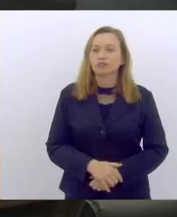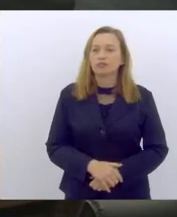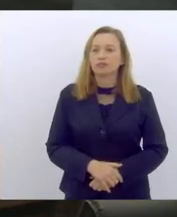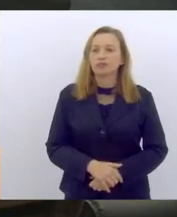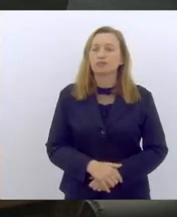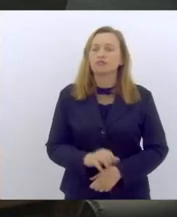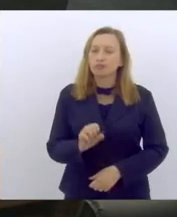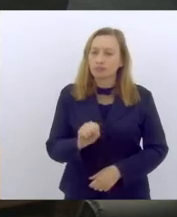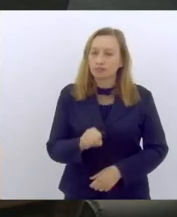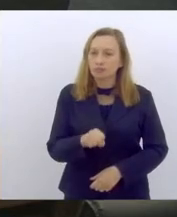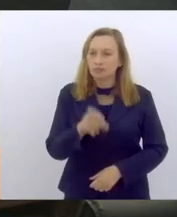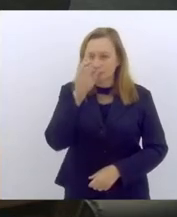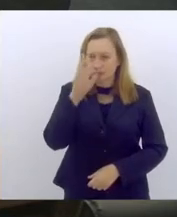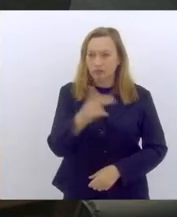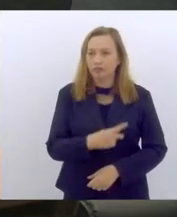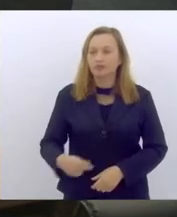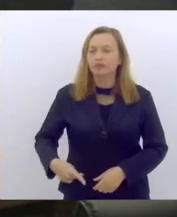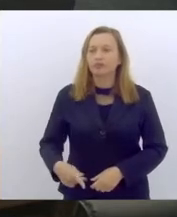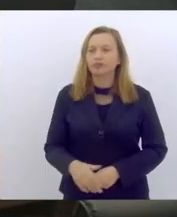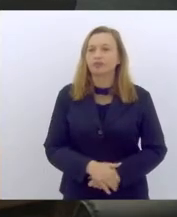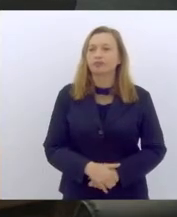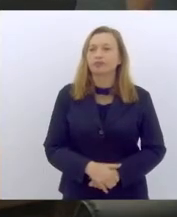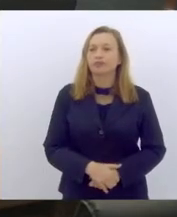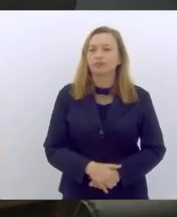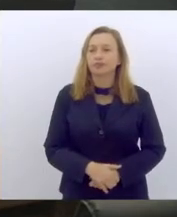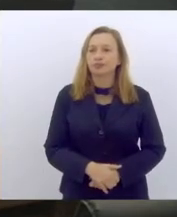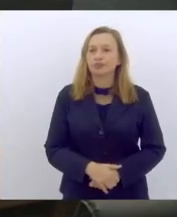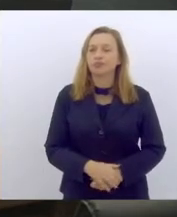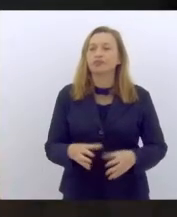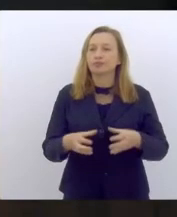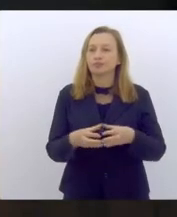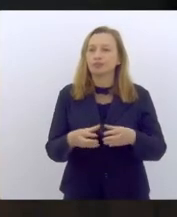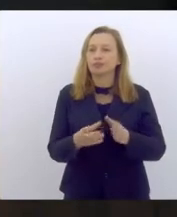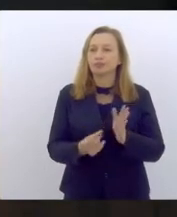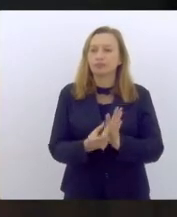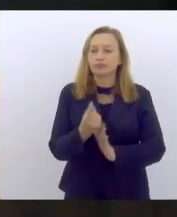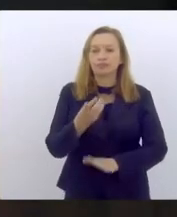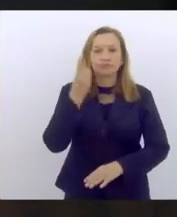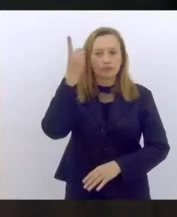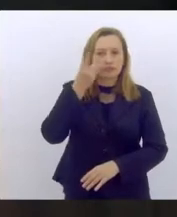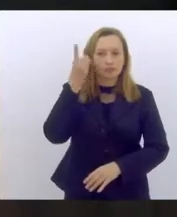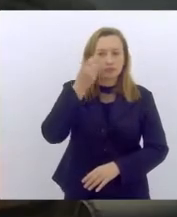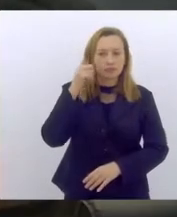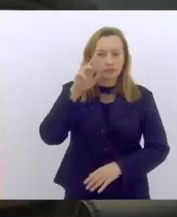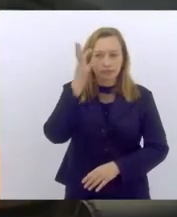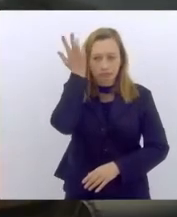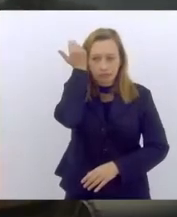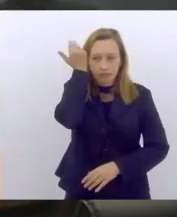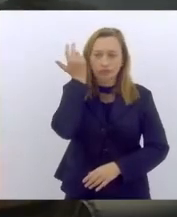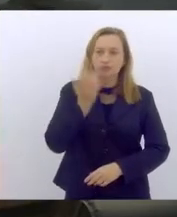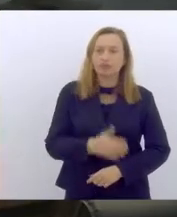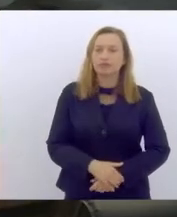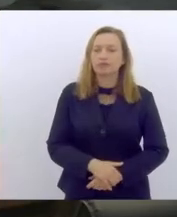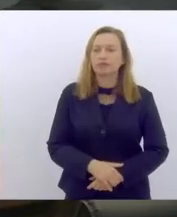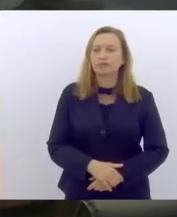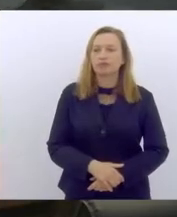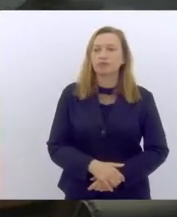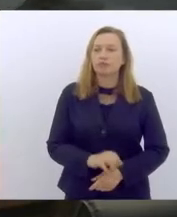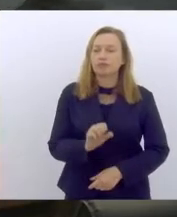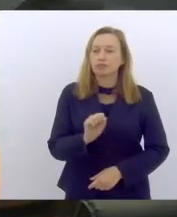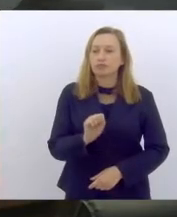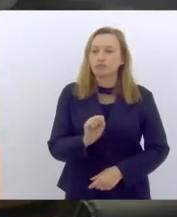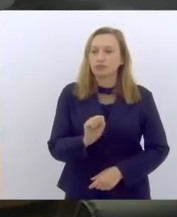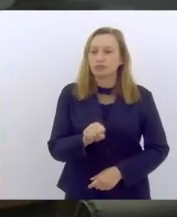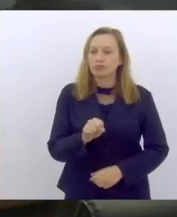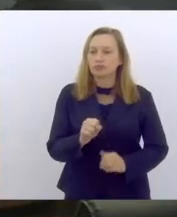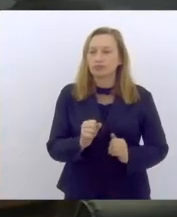parecer favorável senhor presidente comissão de orçamento Deputado ele é Marco ele parecer de acordo